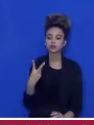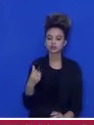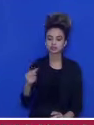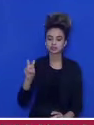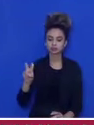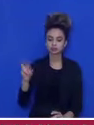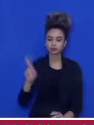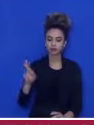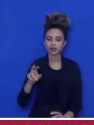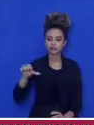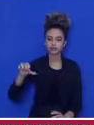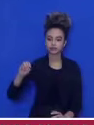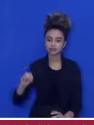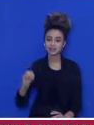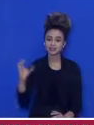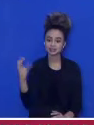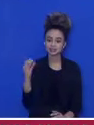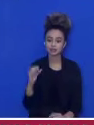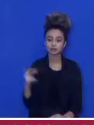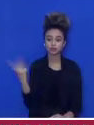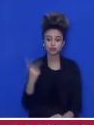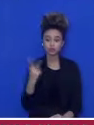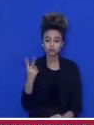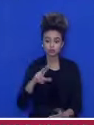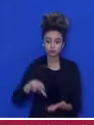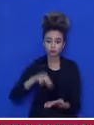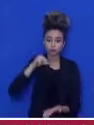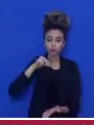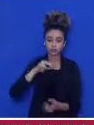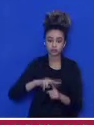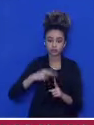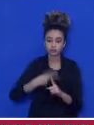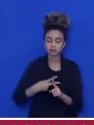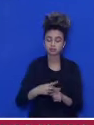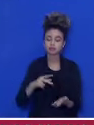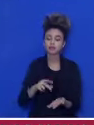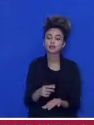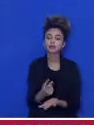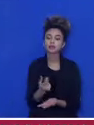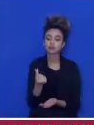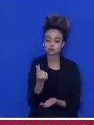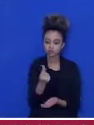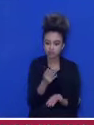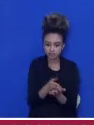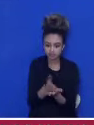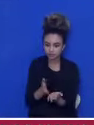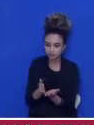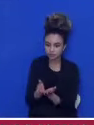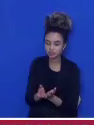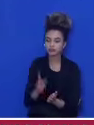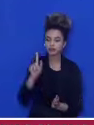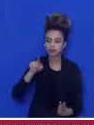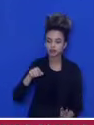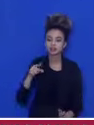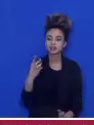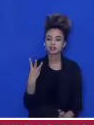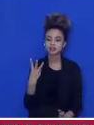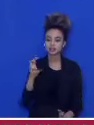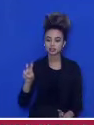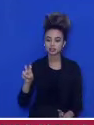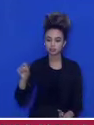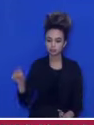R$ 490.265,90. Já no segundo sorteio da Dupla Sena, o prêmio que será dividido entre os acertadores das seis dezenas será de